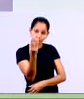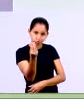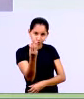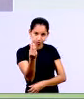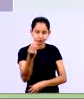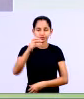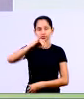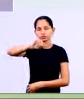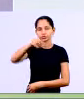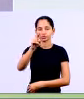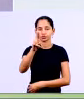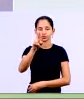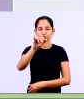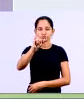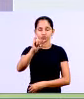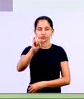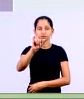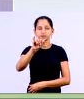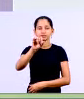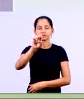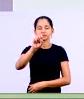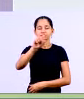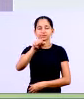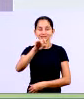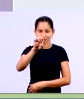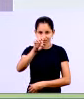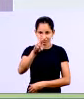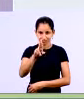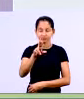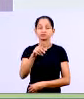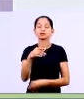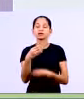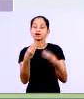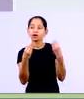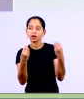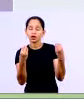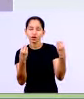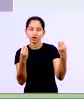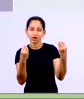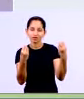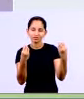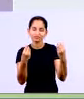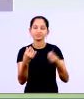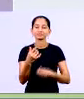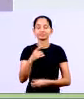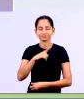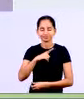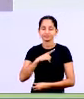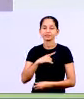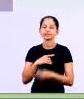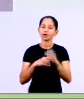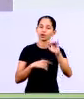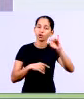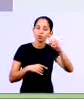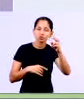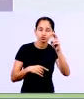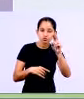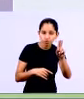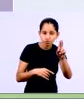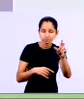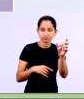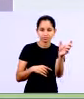quantas vogais ficou do lado de cá? Duas. Duas, professora Tayane? Ah, não, desculpa, uma. Então,